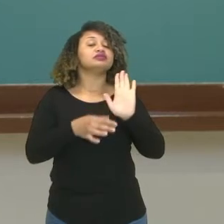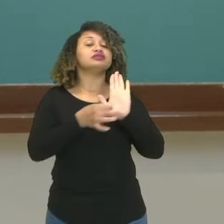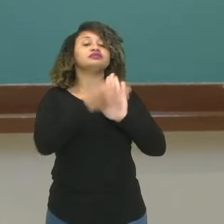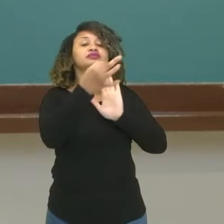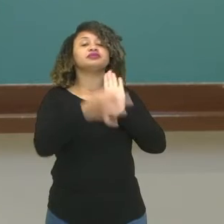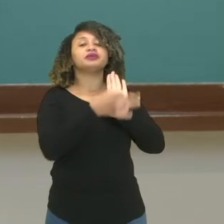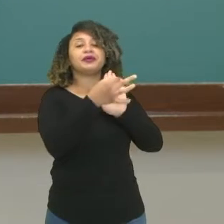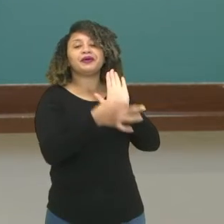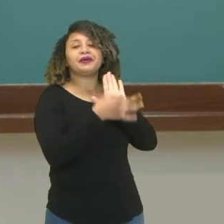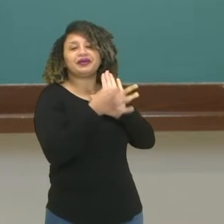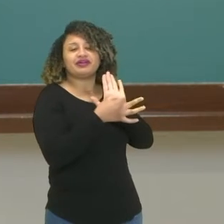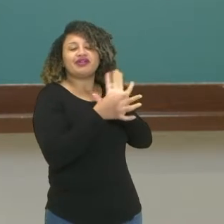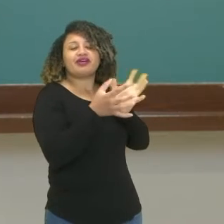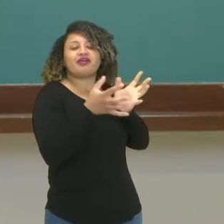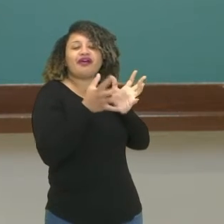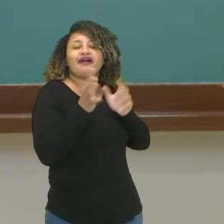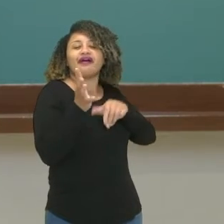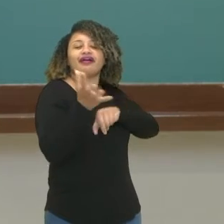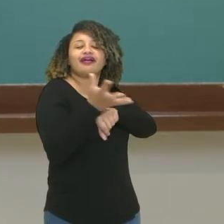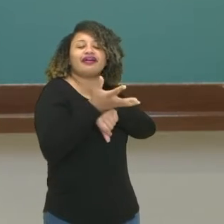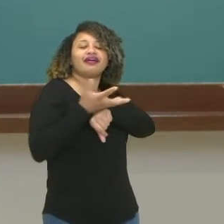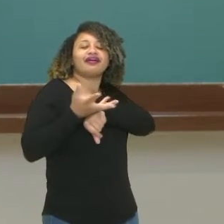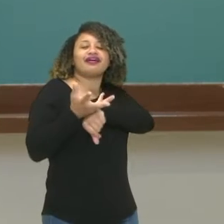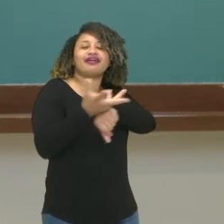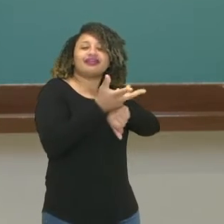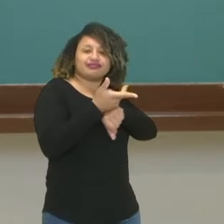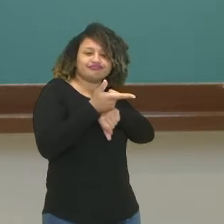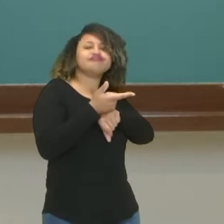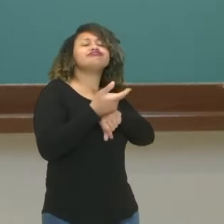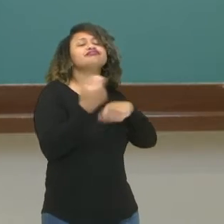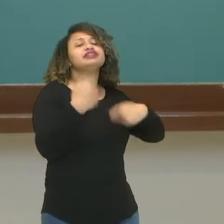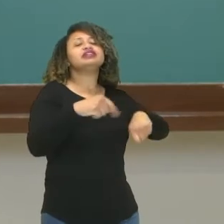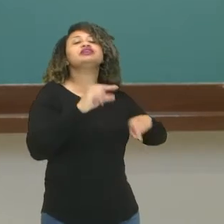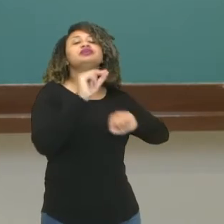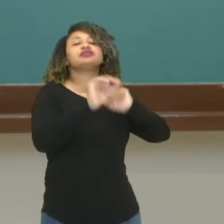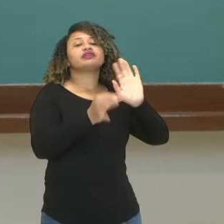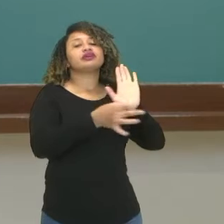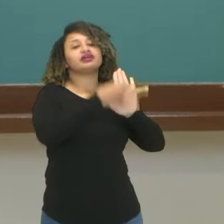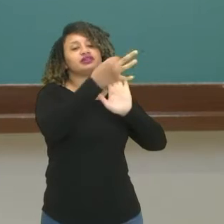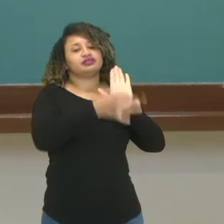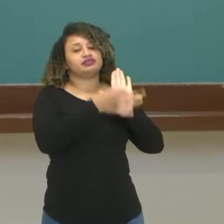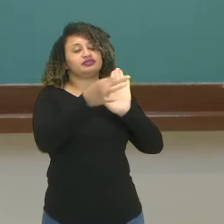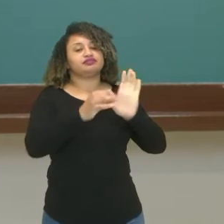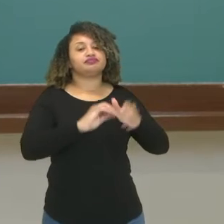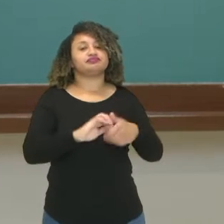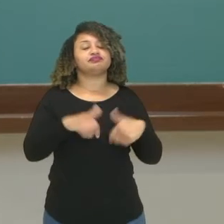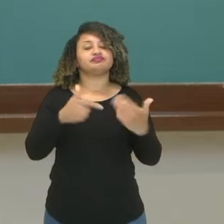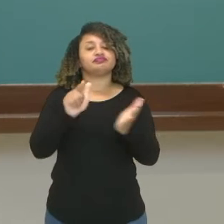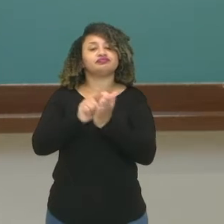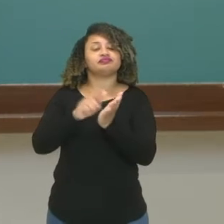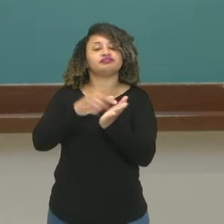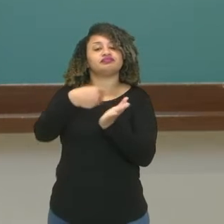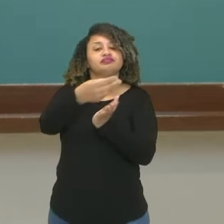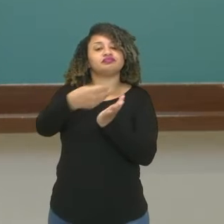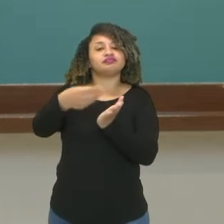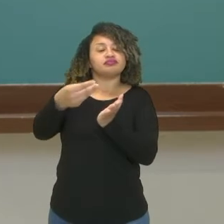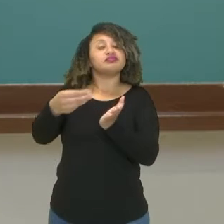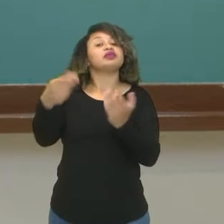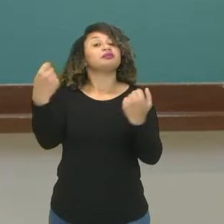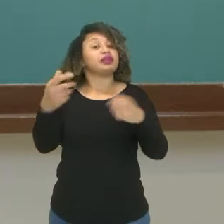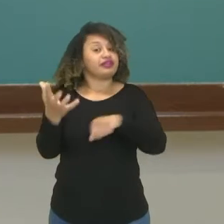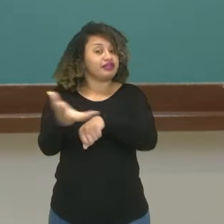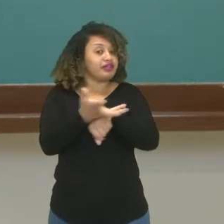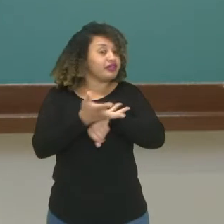eu quero convencer, eu uso da argumentação. Então, o panfleto tem que persuadir, e para isso